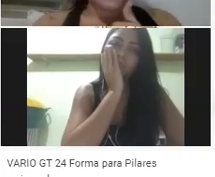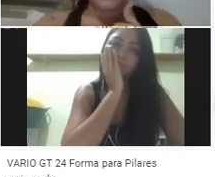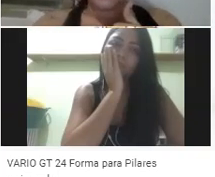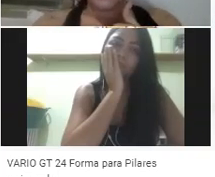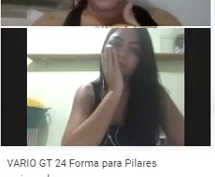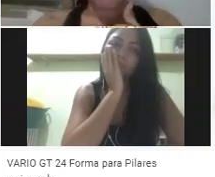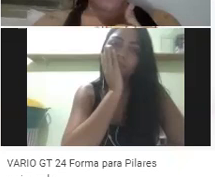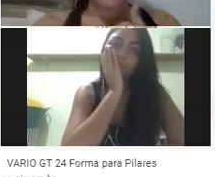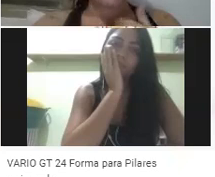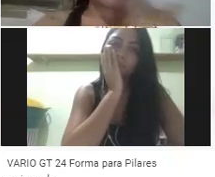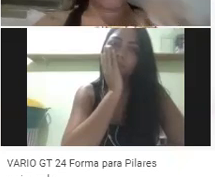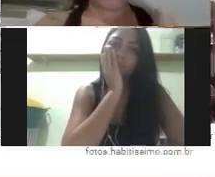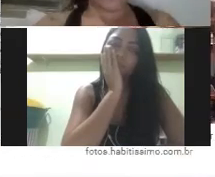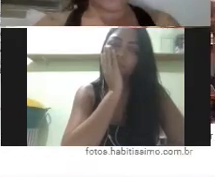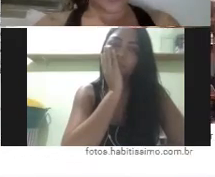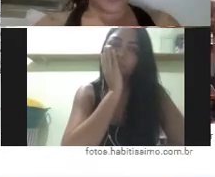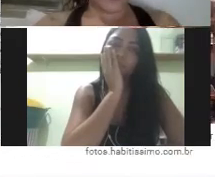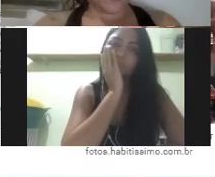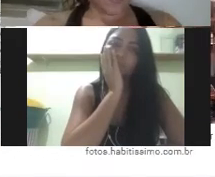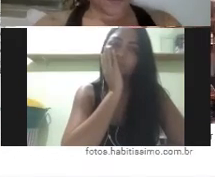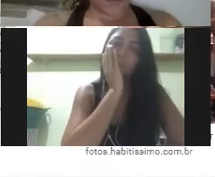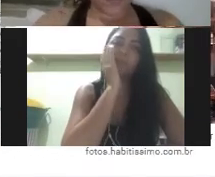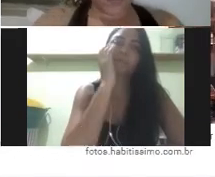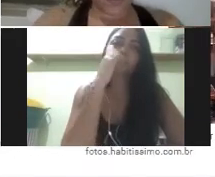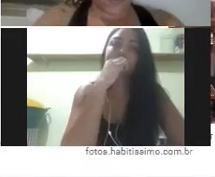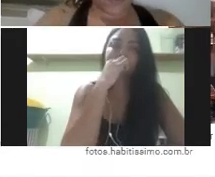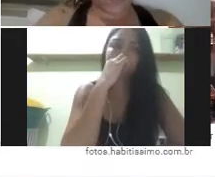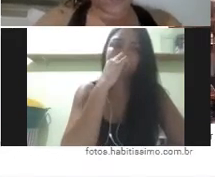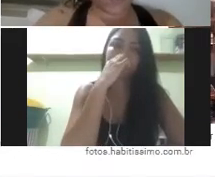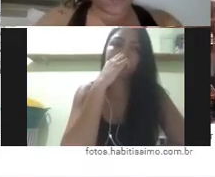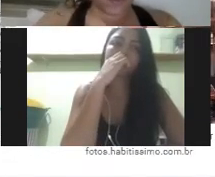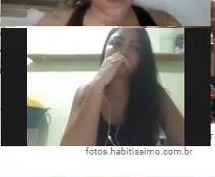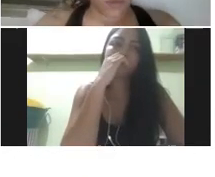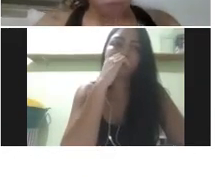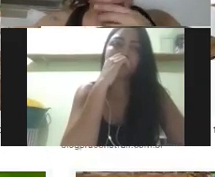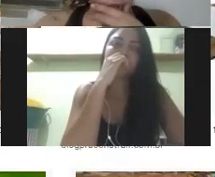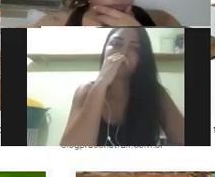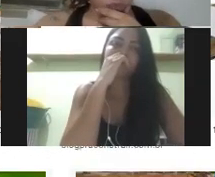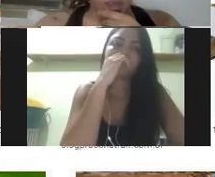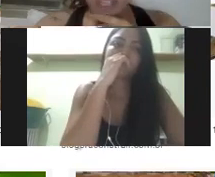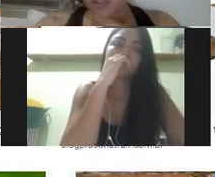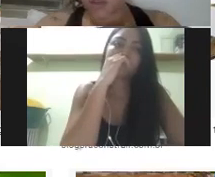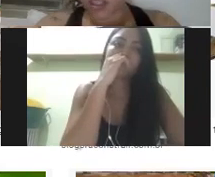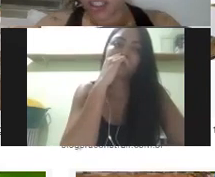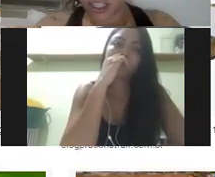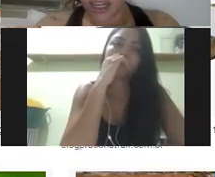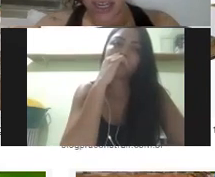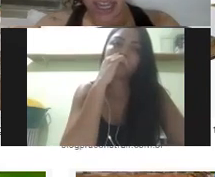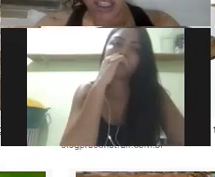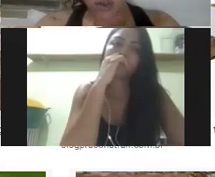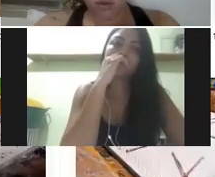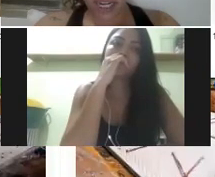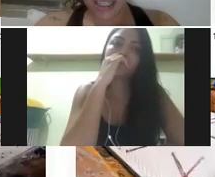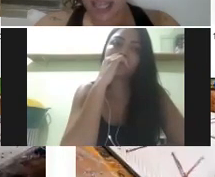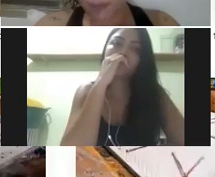E aí, falando do nosso radier, falando do nosso radier,